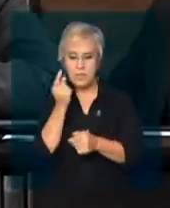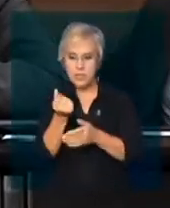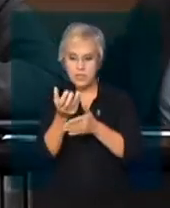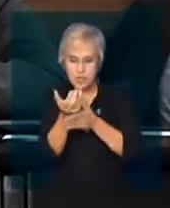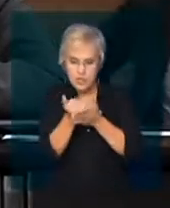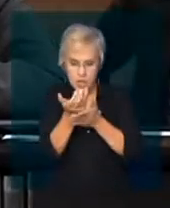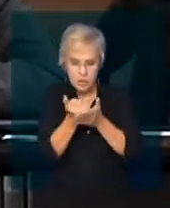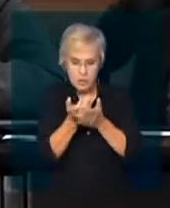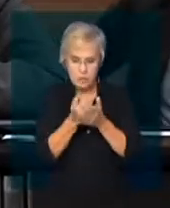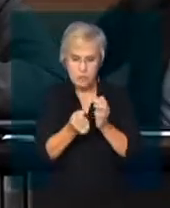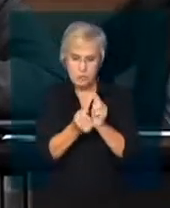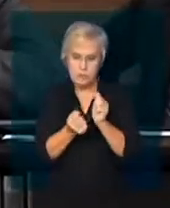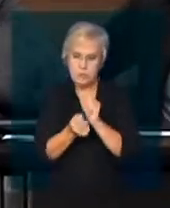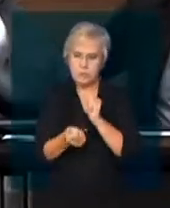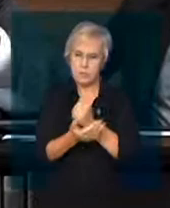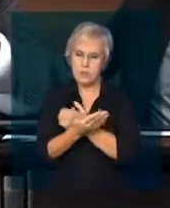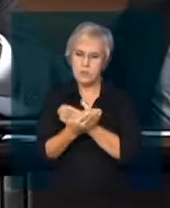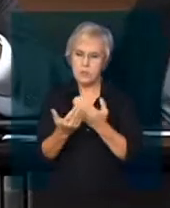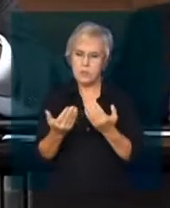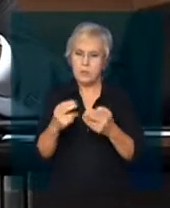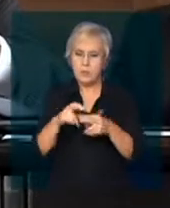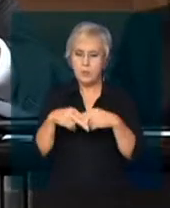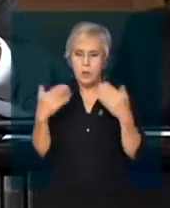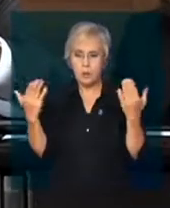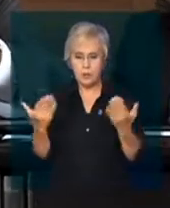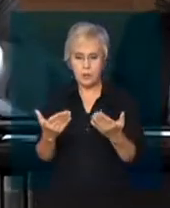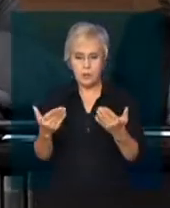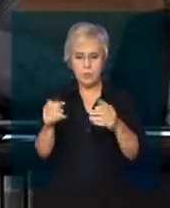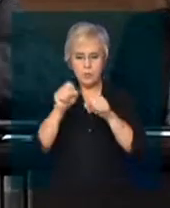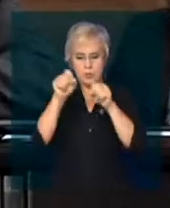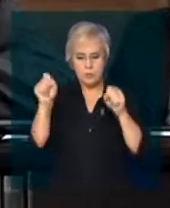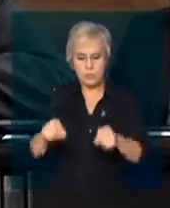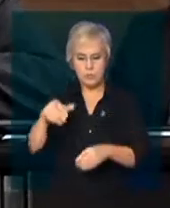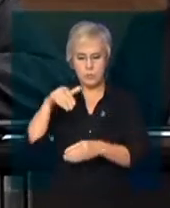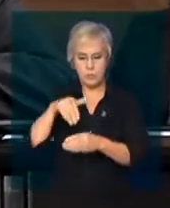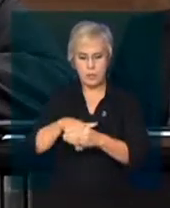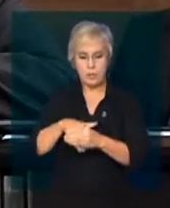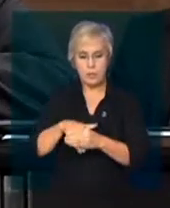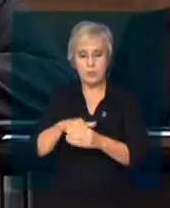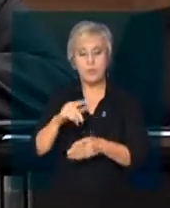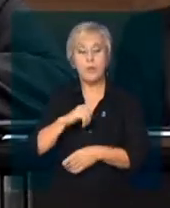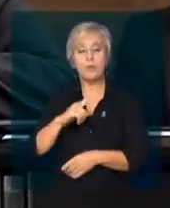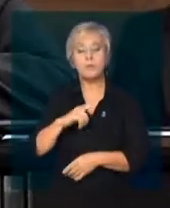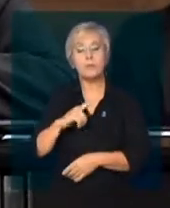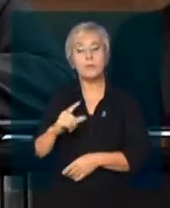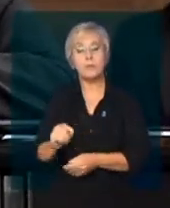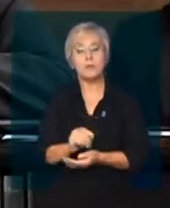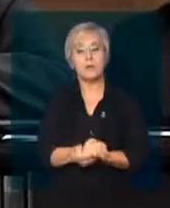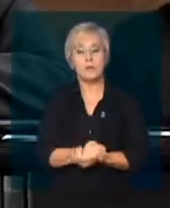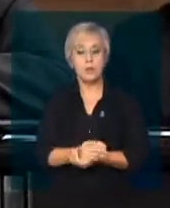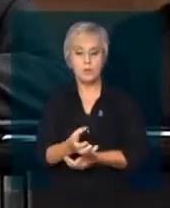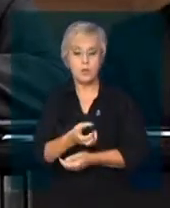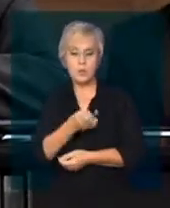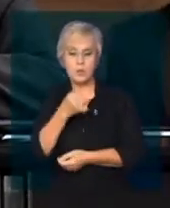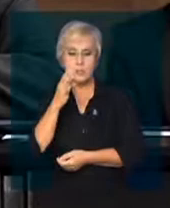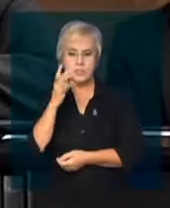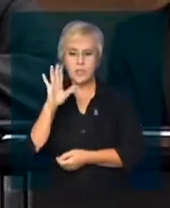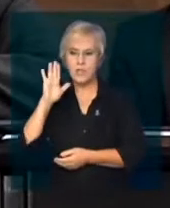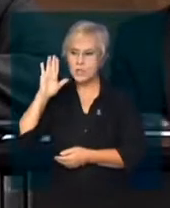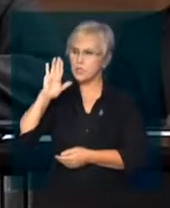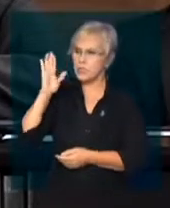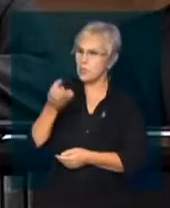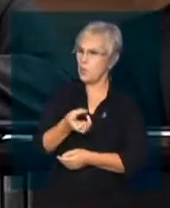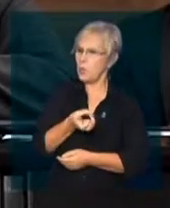Porque você tem, com o sistema existente hoje, você tem simplesmente um número de candidatos tão grande que